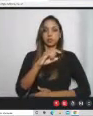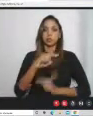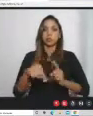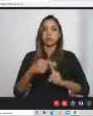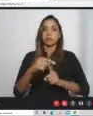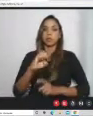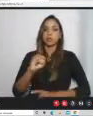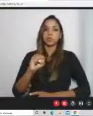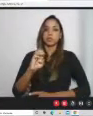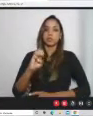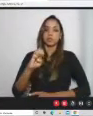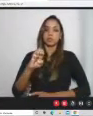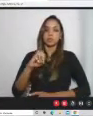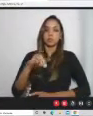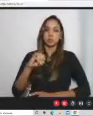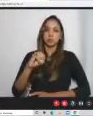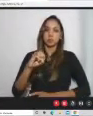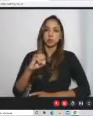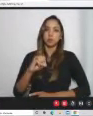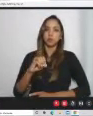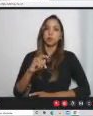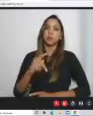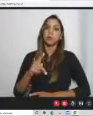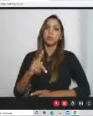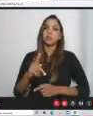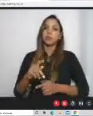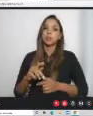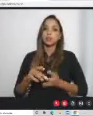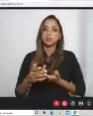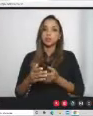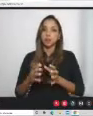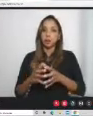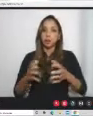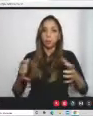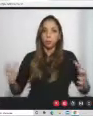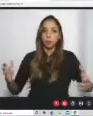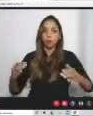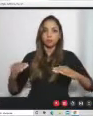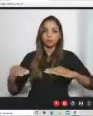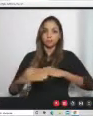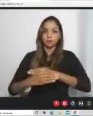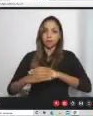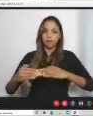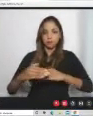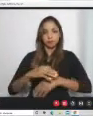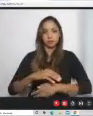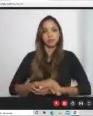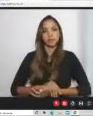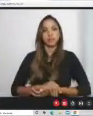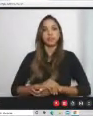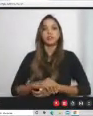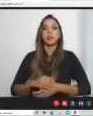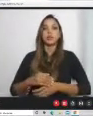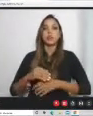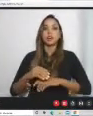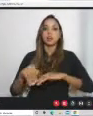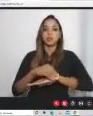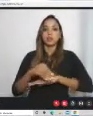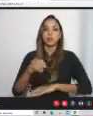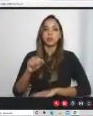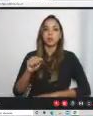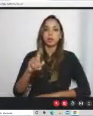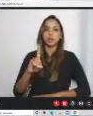seja feito um projeto de expansão e via pública em mão dupla na rua Adeodato José dos Reis,